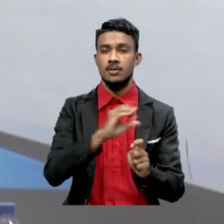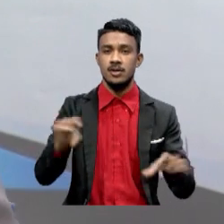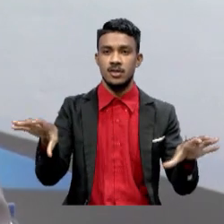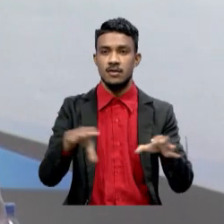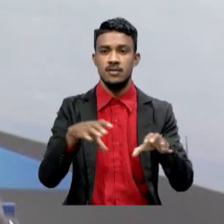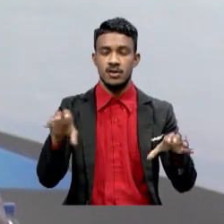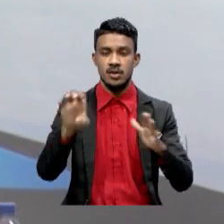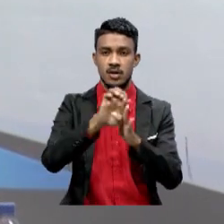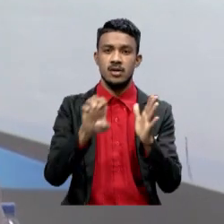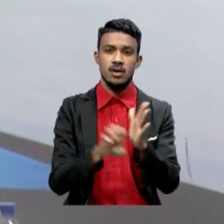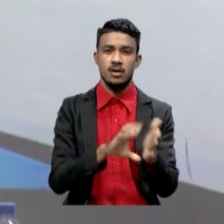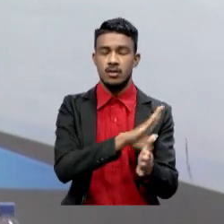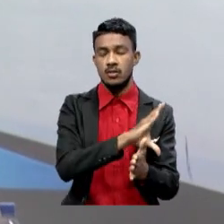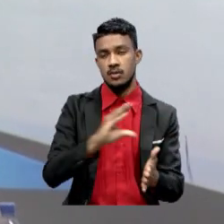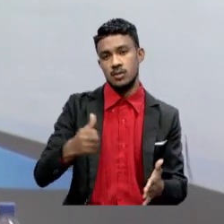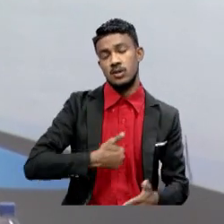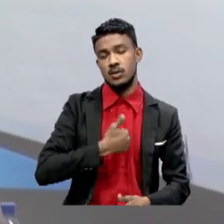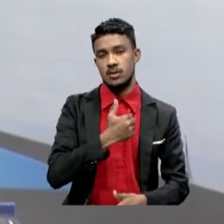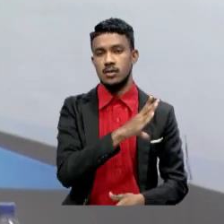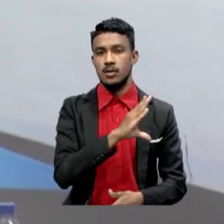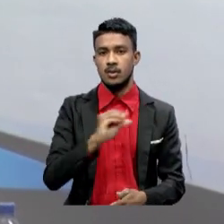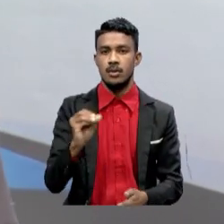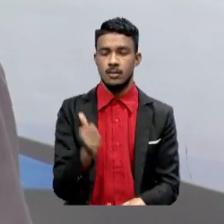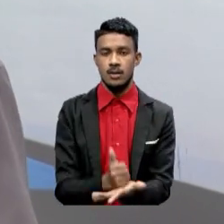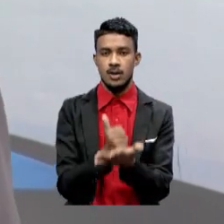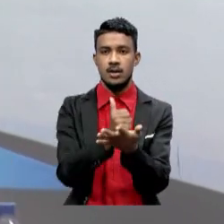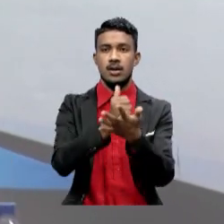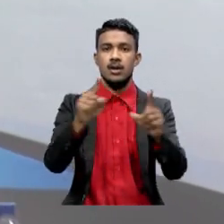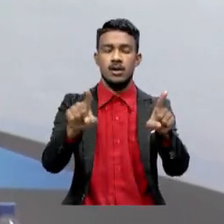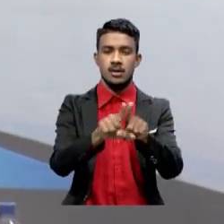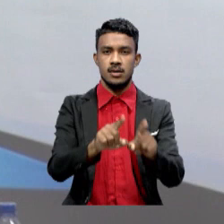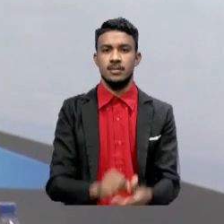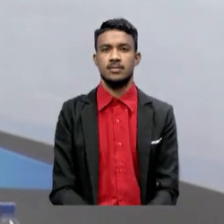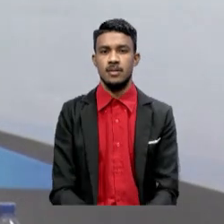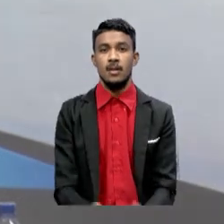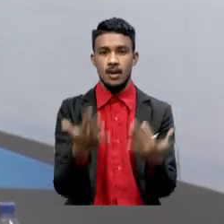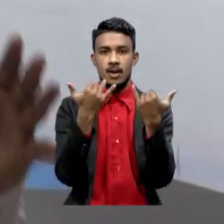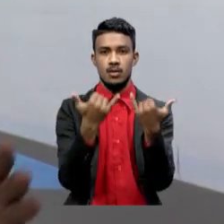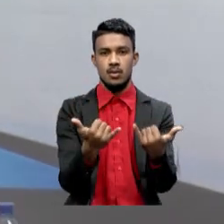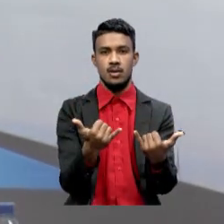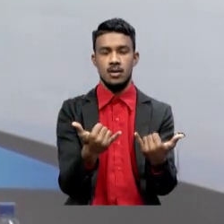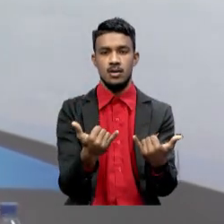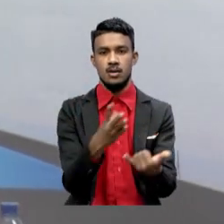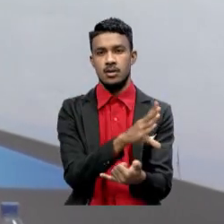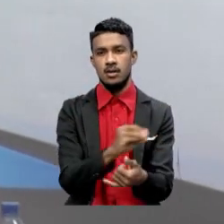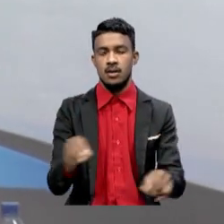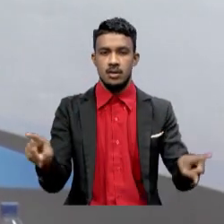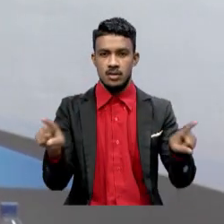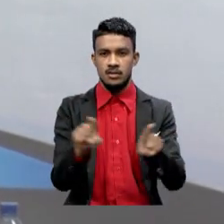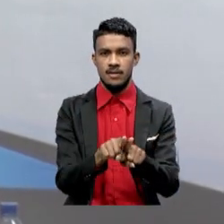bele mos kontribui sube sira anesane. Agora perspektiva ka